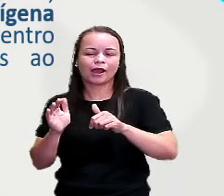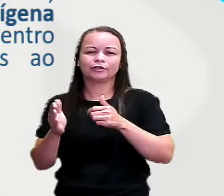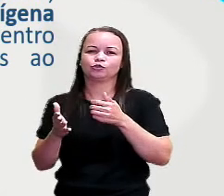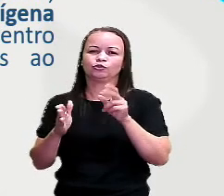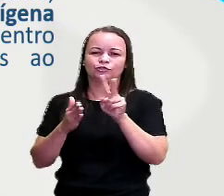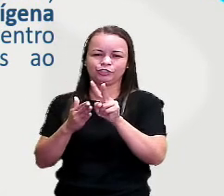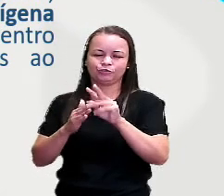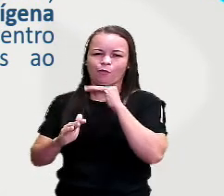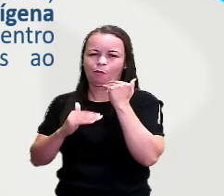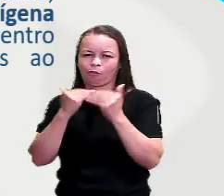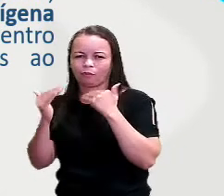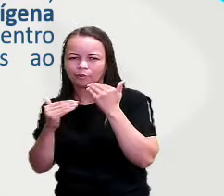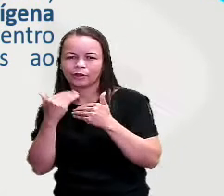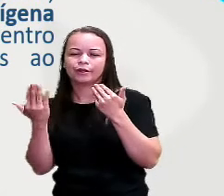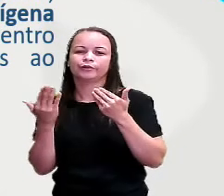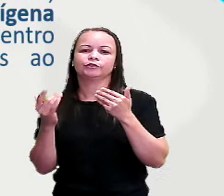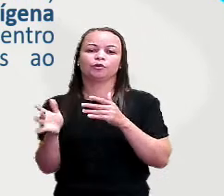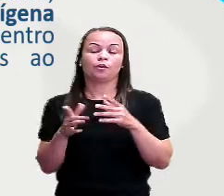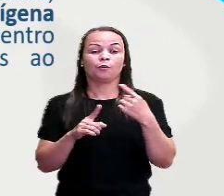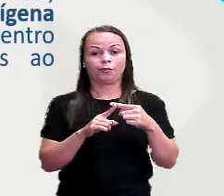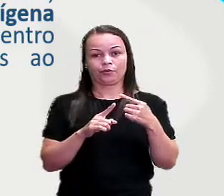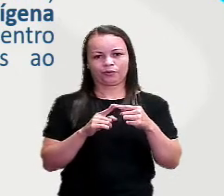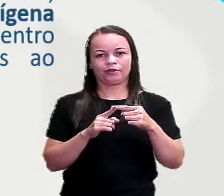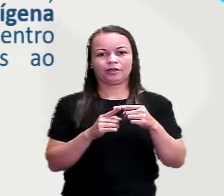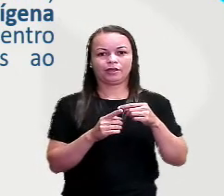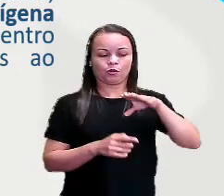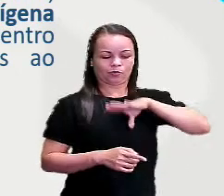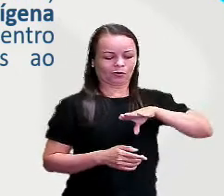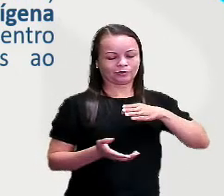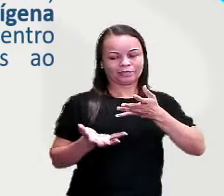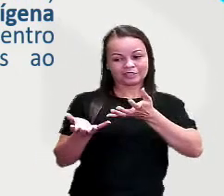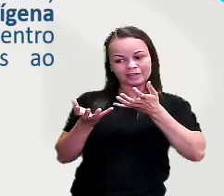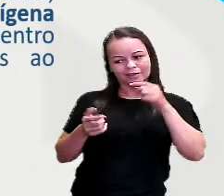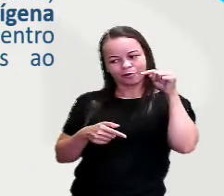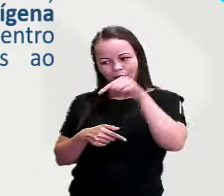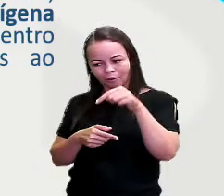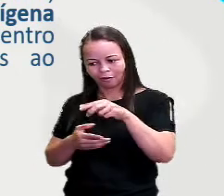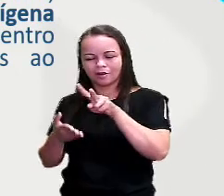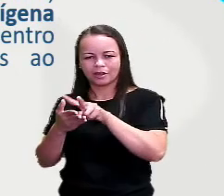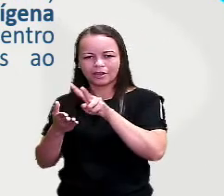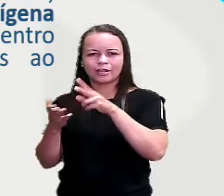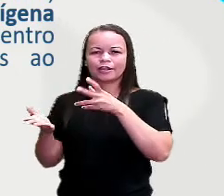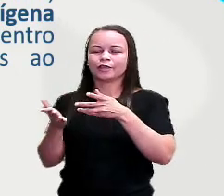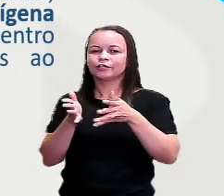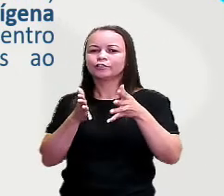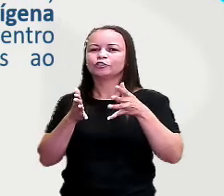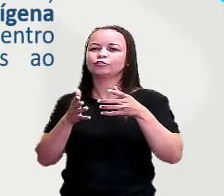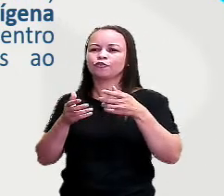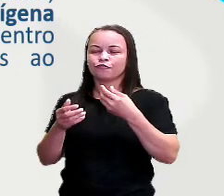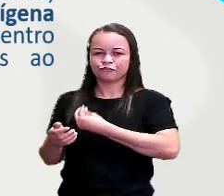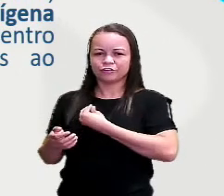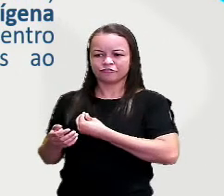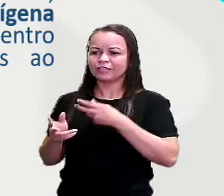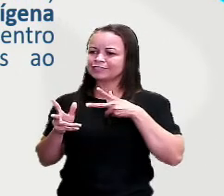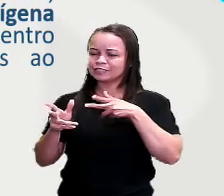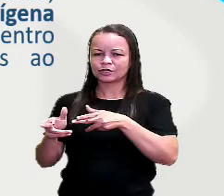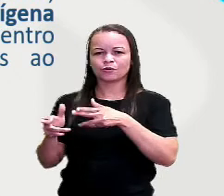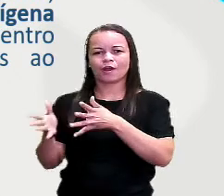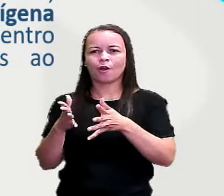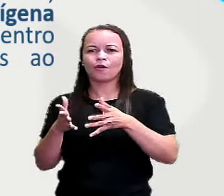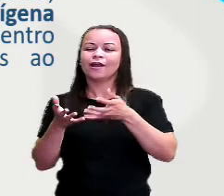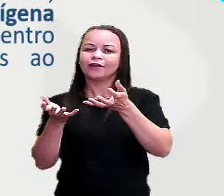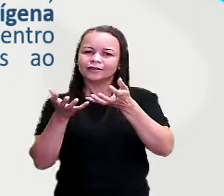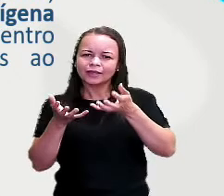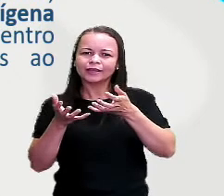Eles queriam que os indígenas vivessem da maneira que eles queriam. Queriam converter os indígenas à religião deles. Queriam